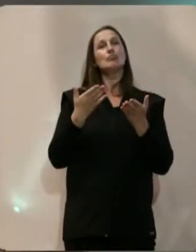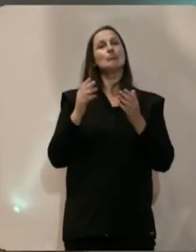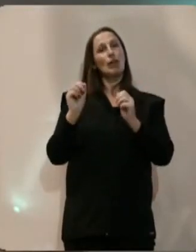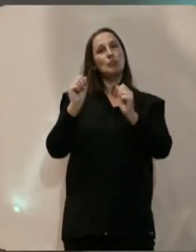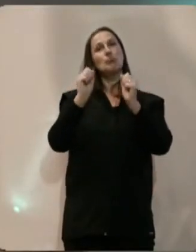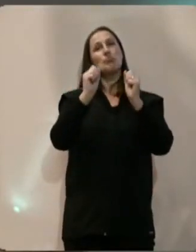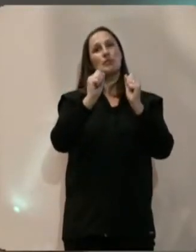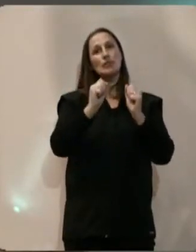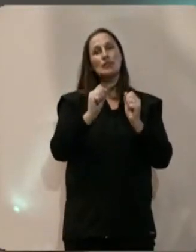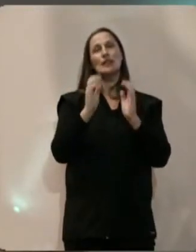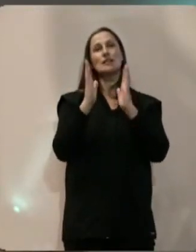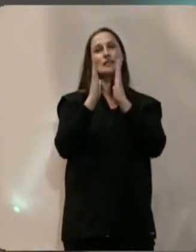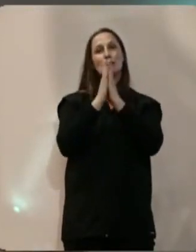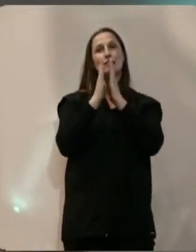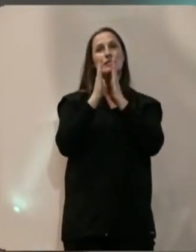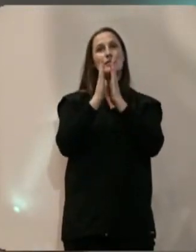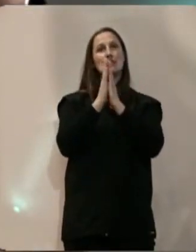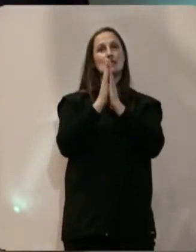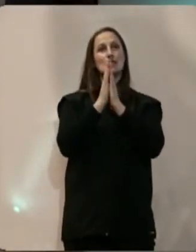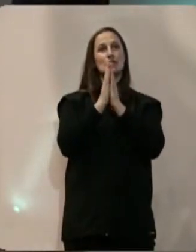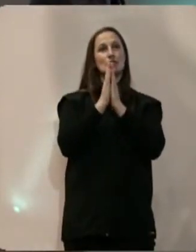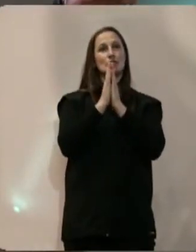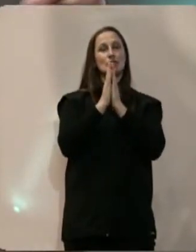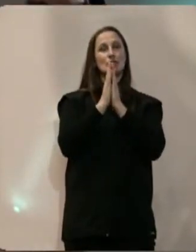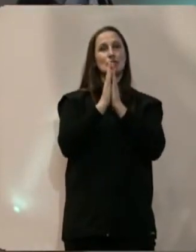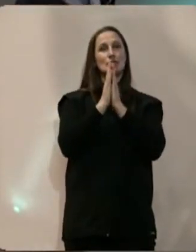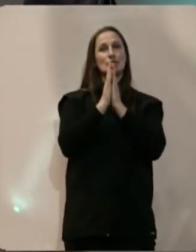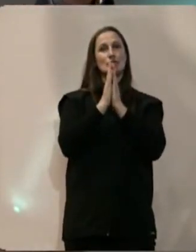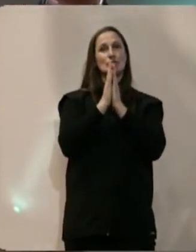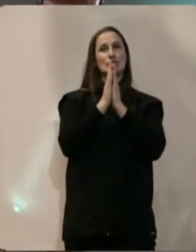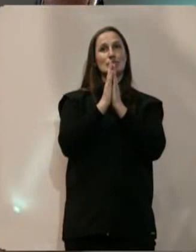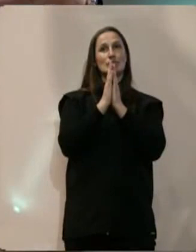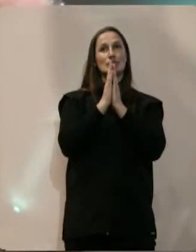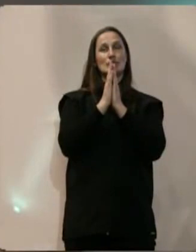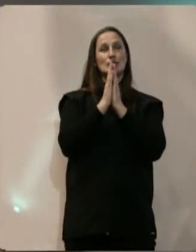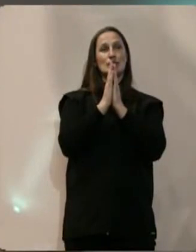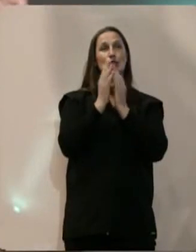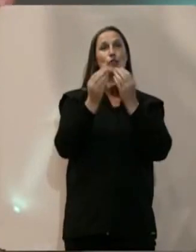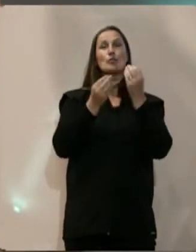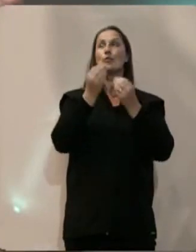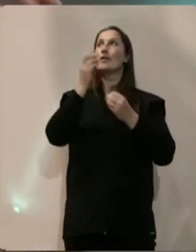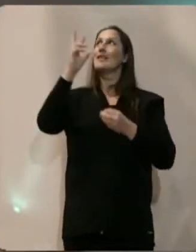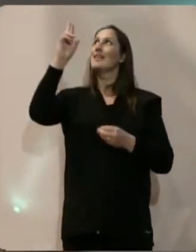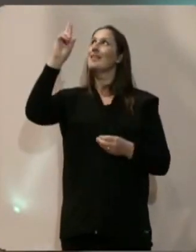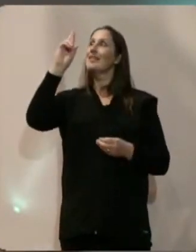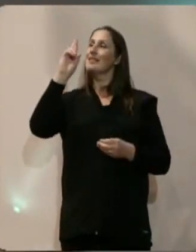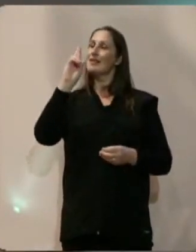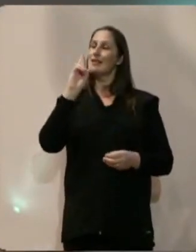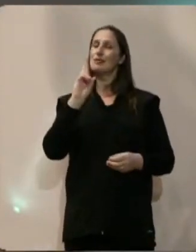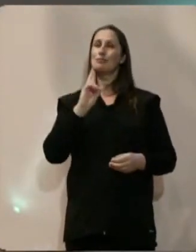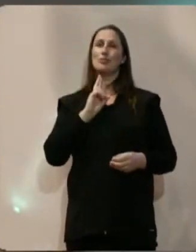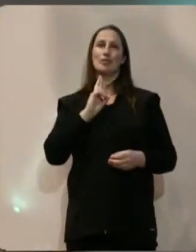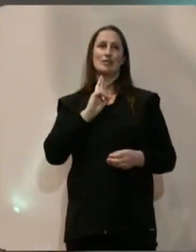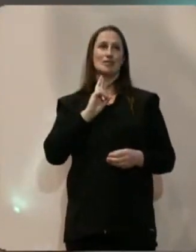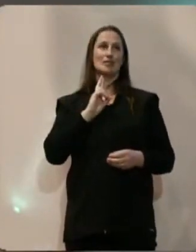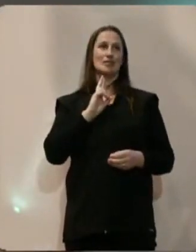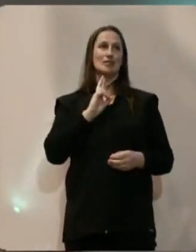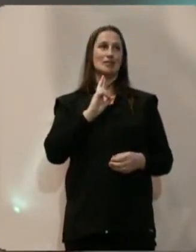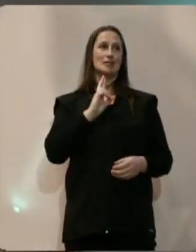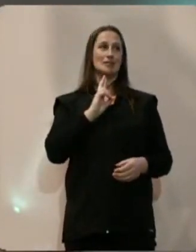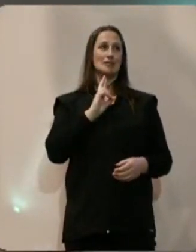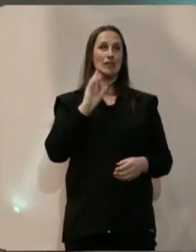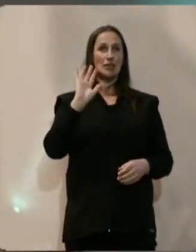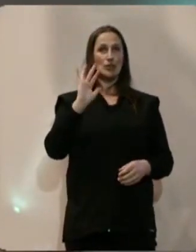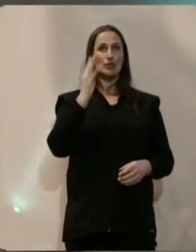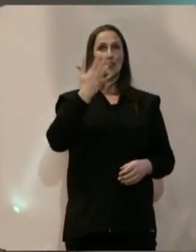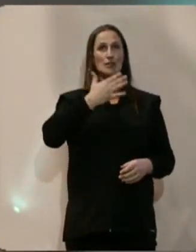oração, nas maneiras como as respostas de Deus vão começar a acontecer na nossa vida. O